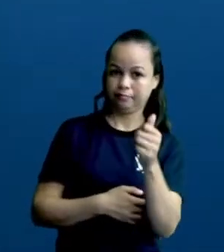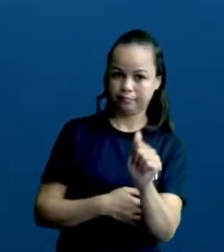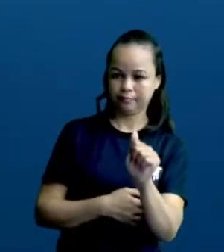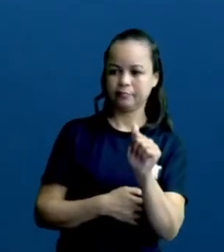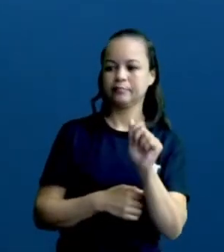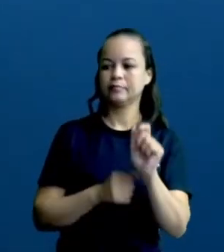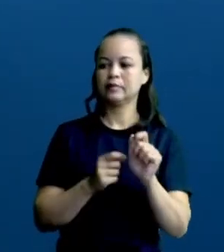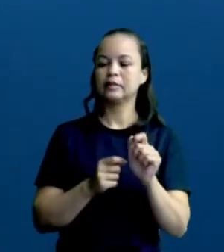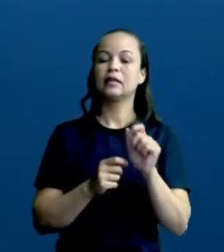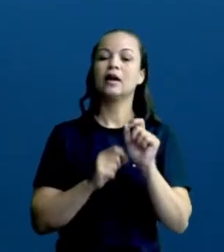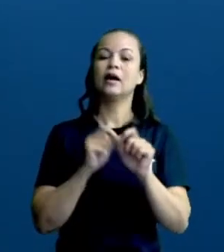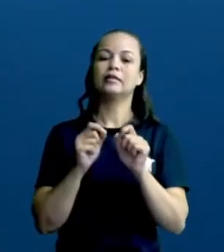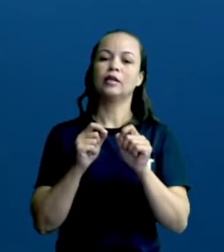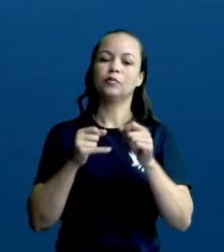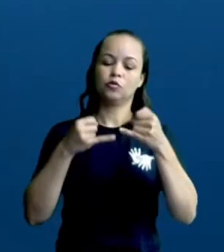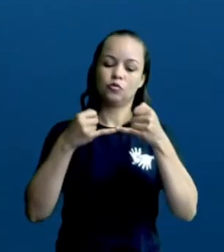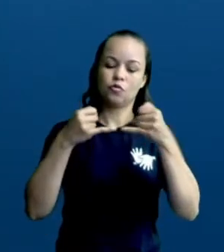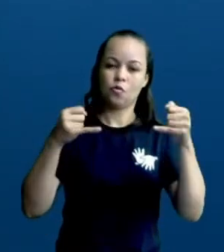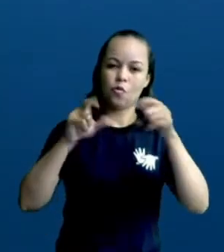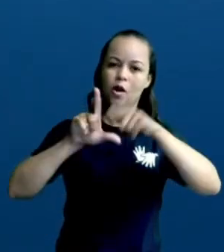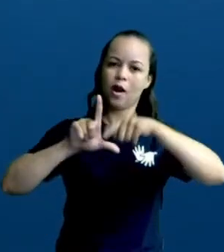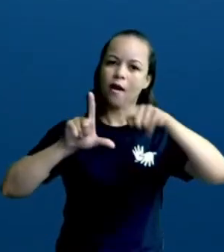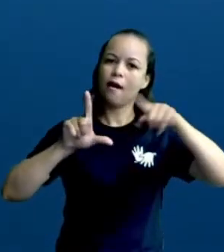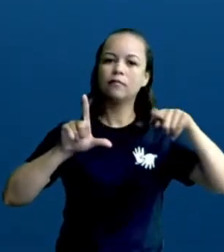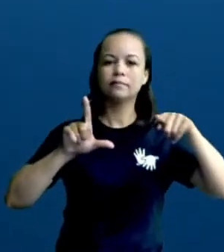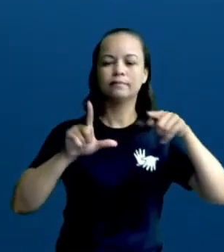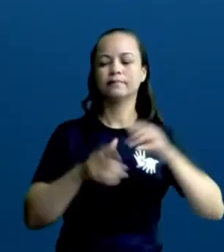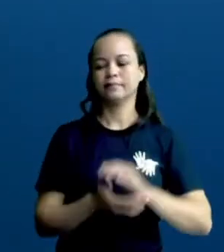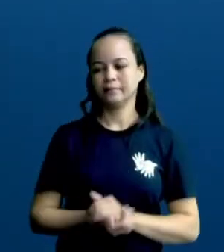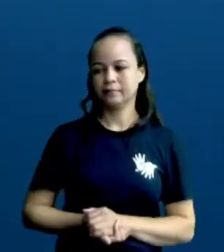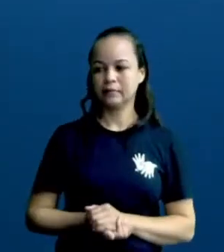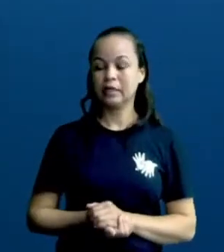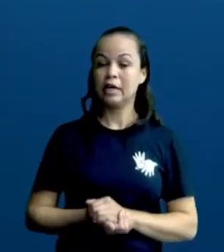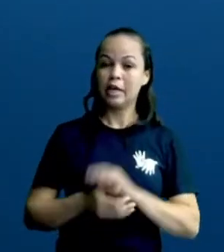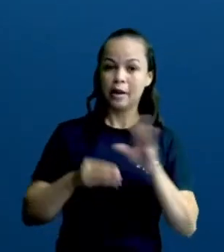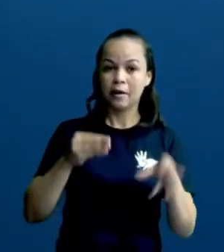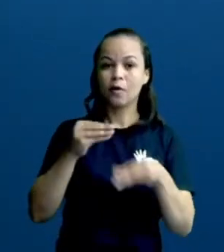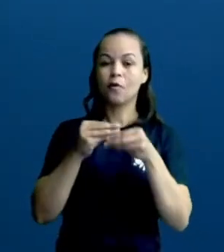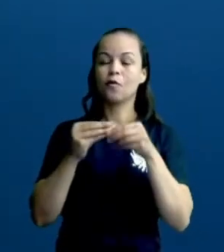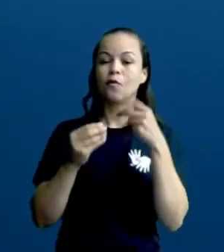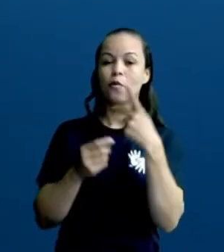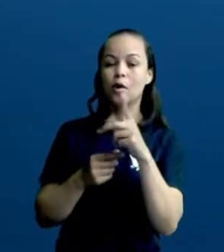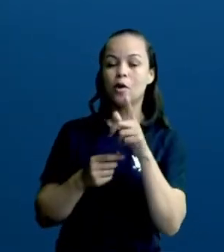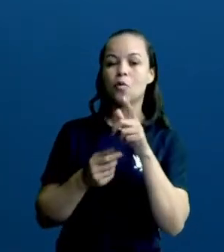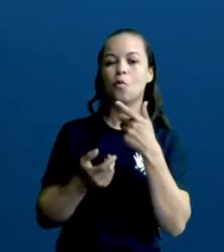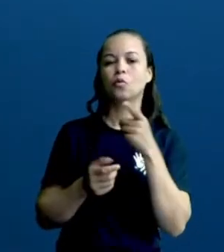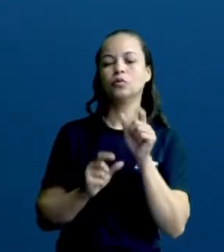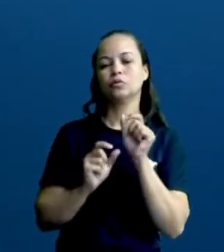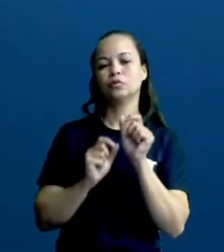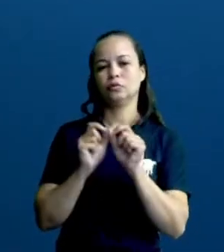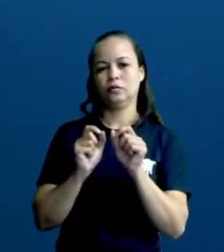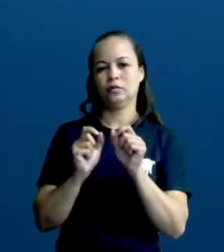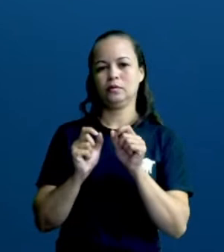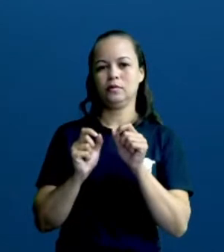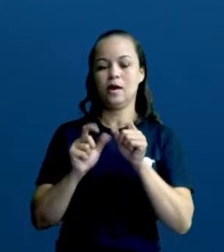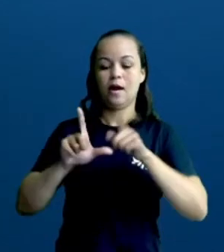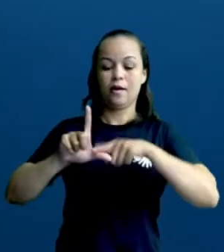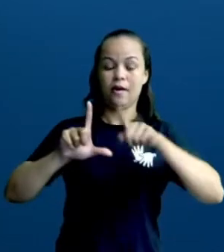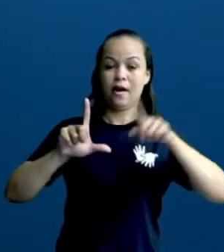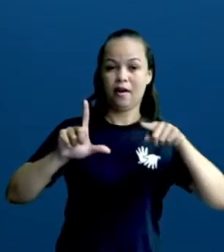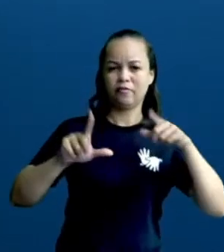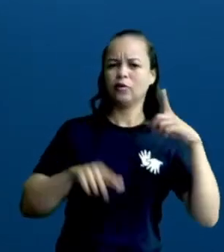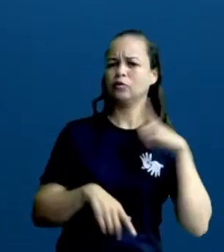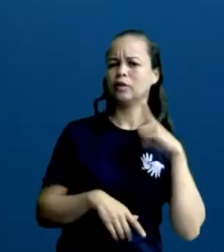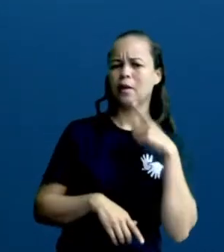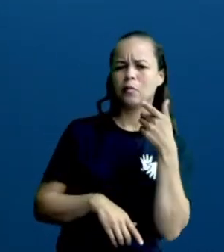nós temos o gráfico de linhas. E para a gente concluir aqui os tipos de gráficos, nós temos esse gráfico